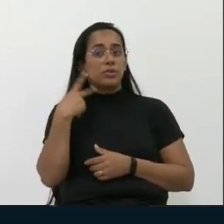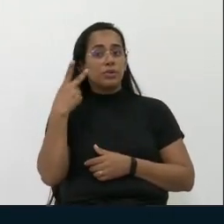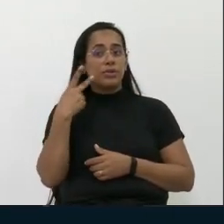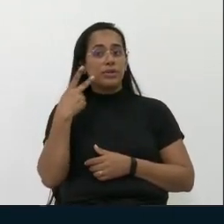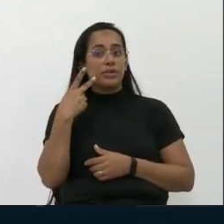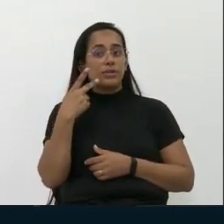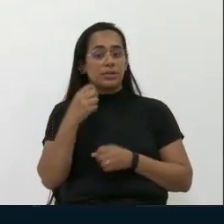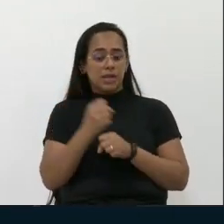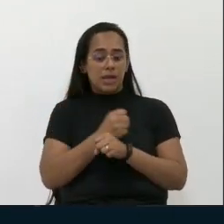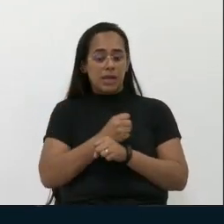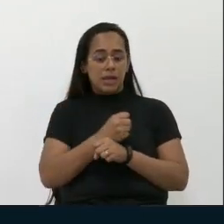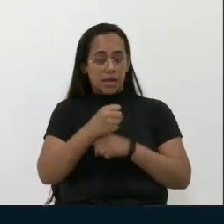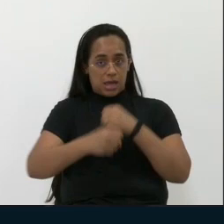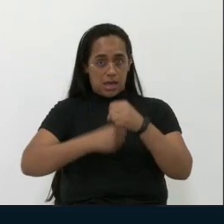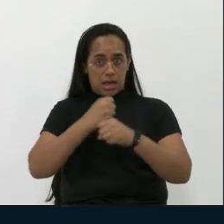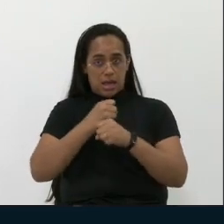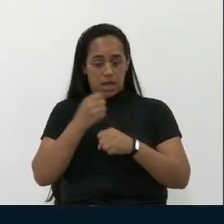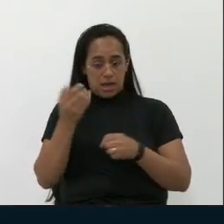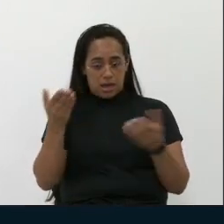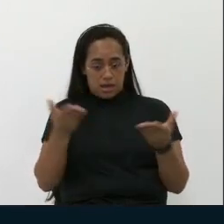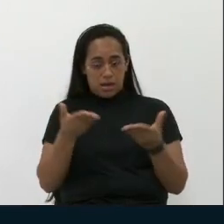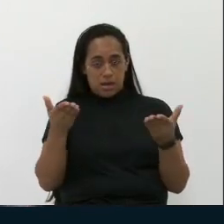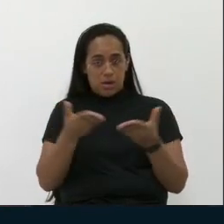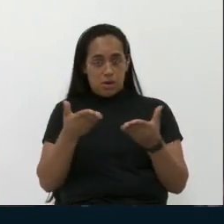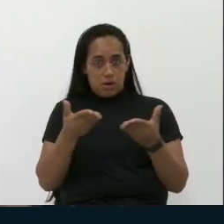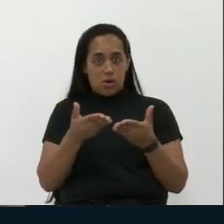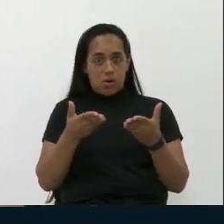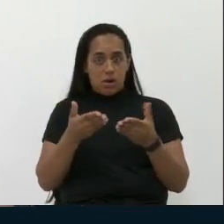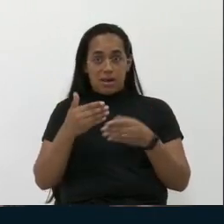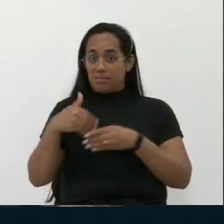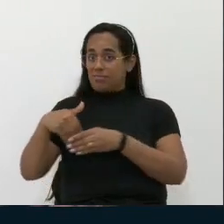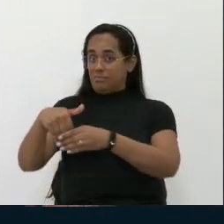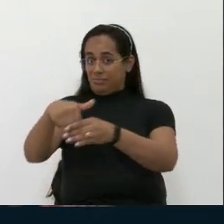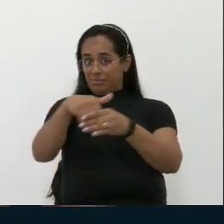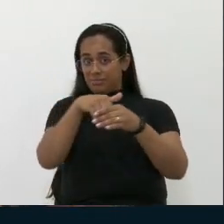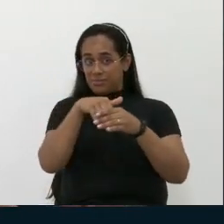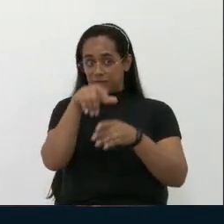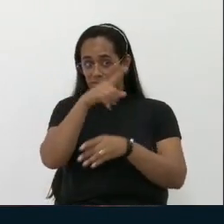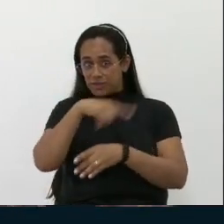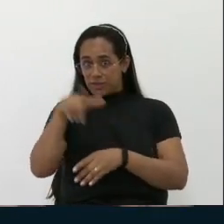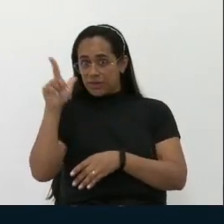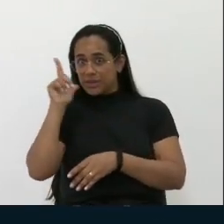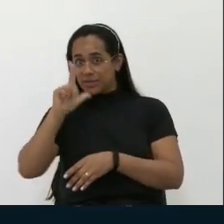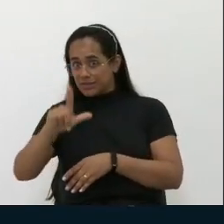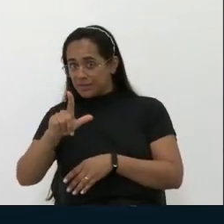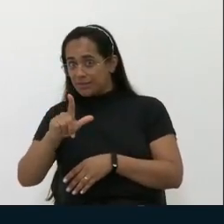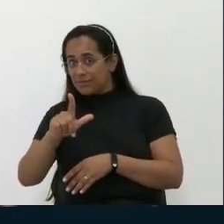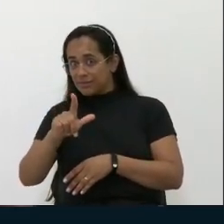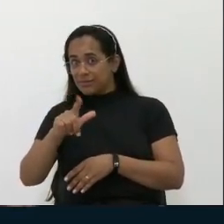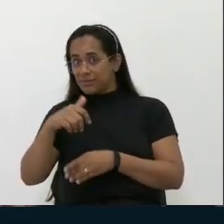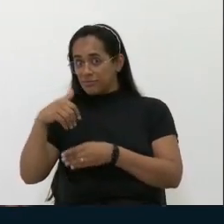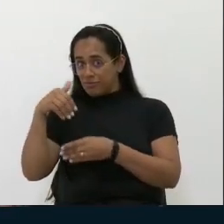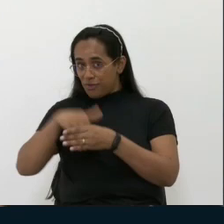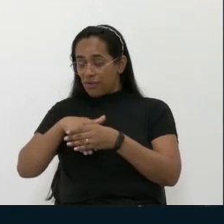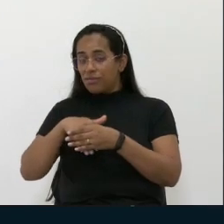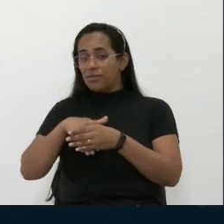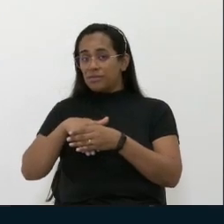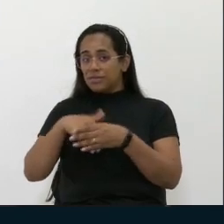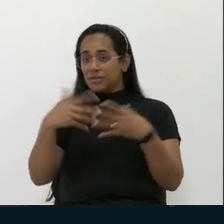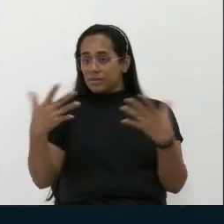eleitoral. Vocês querem se eleger? Vamos ajudar a população com relação à dengue. Se juntar